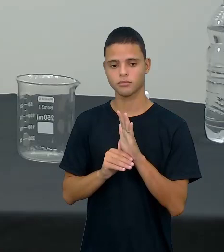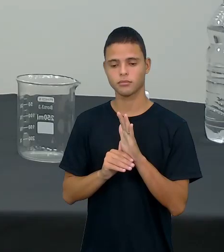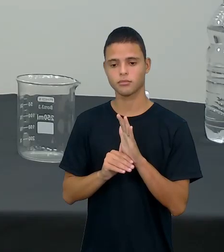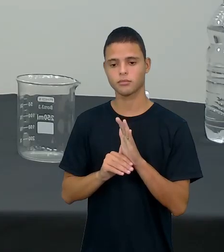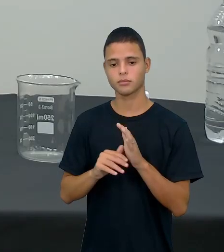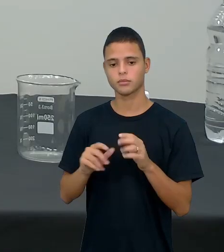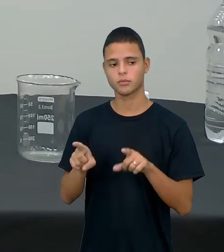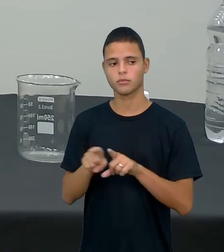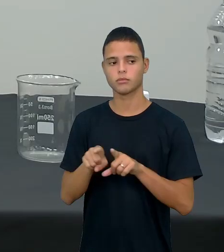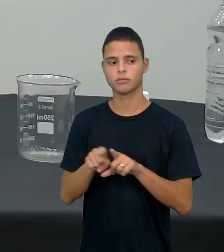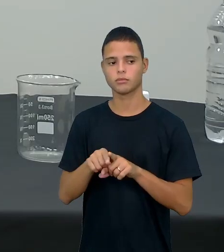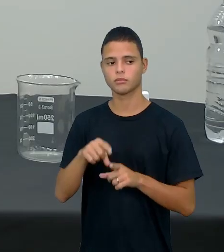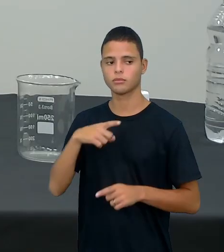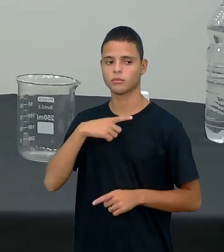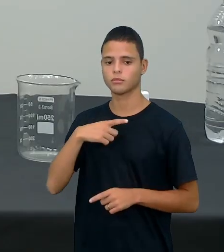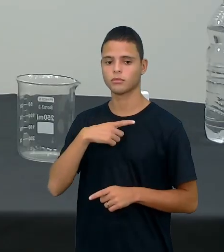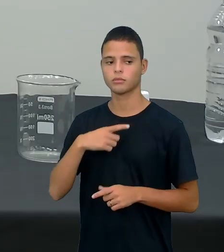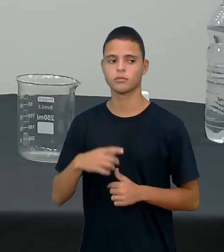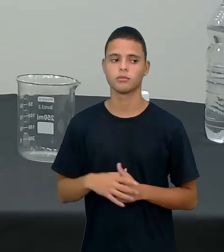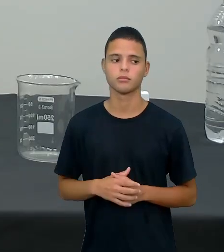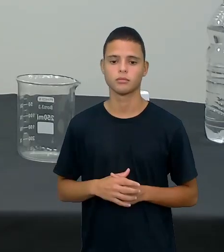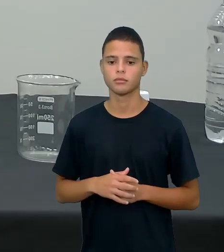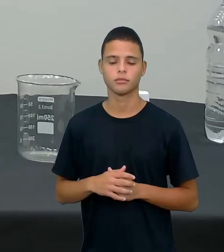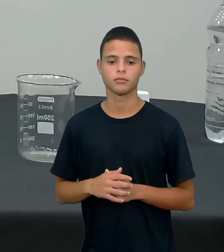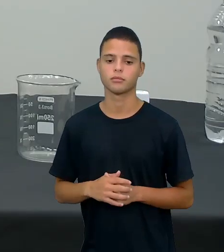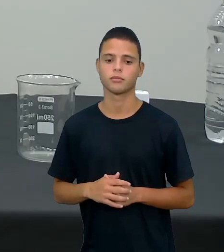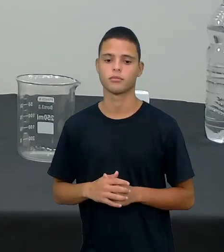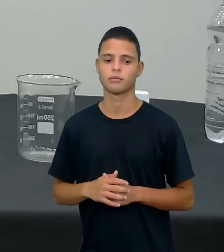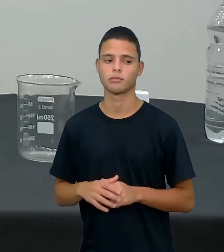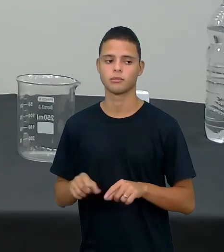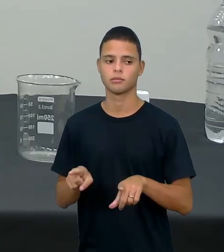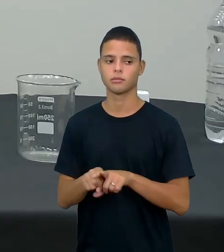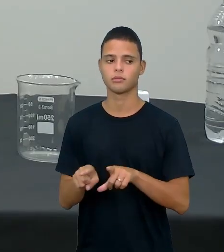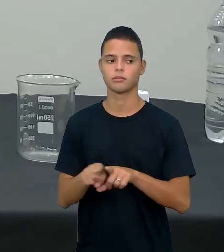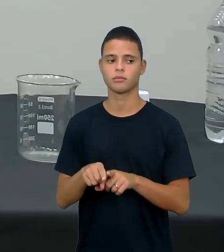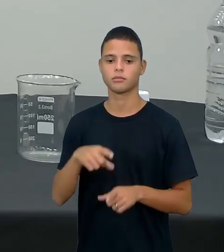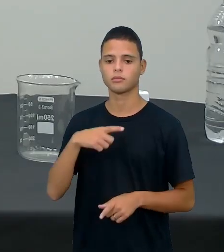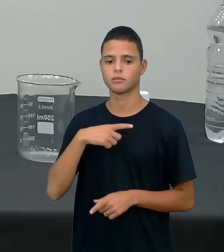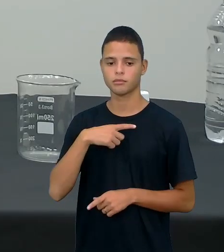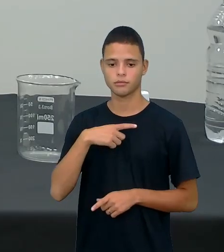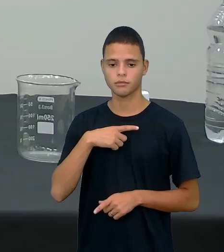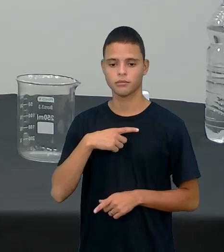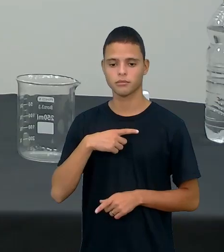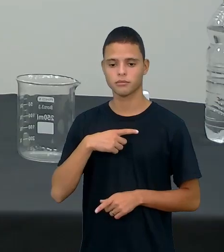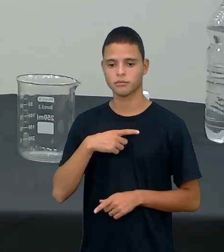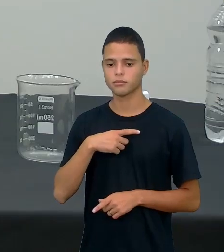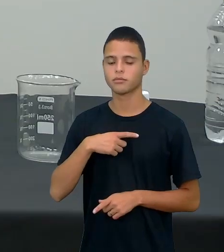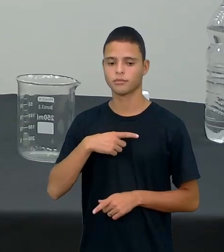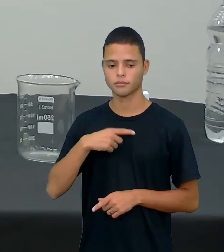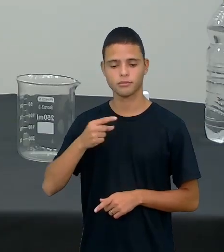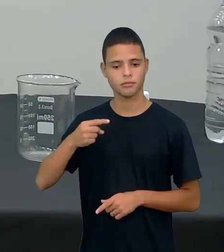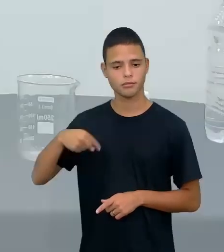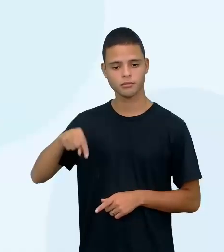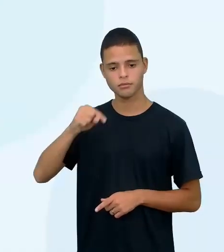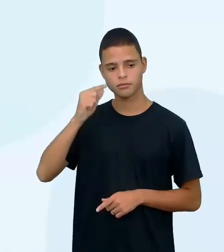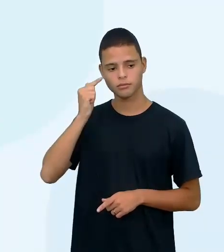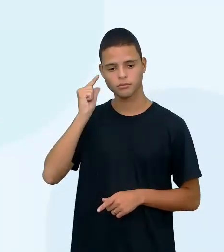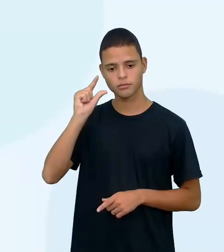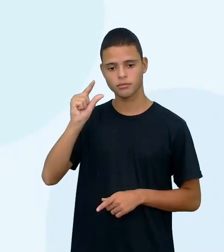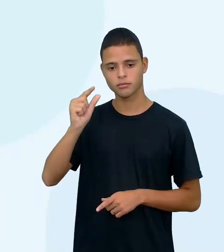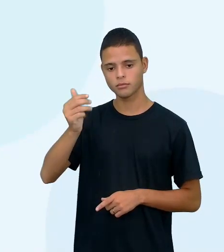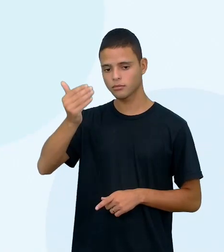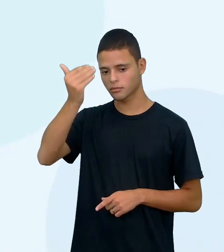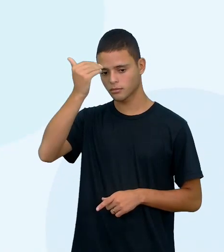adiante. E aí, gente, né, vamos começar então com a nossa digestão e com os fenômenos que fazem parte